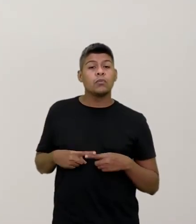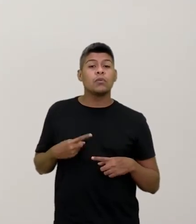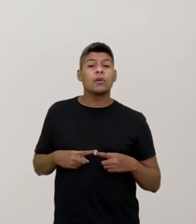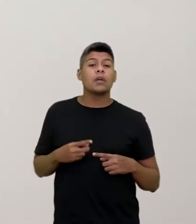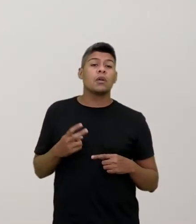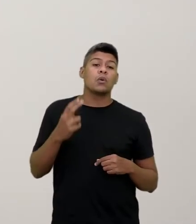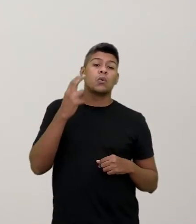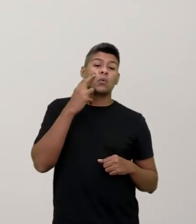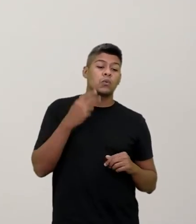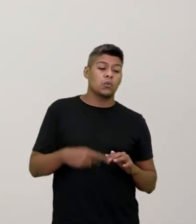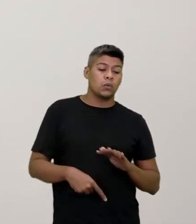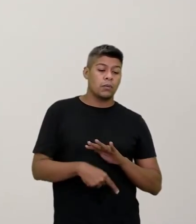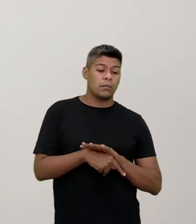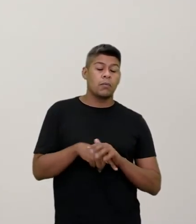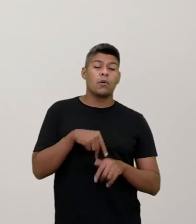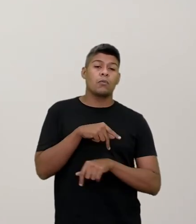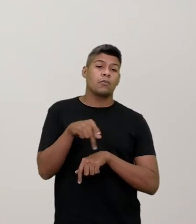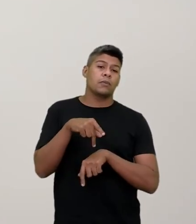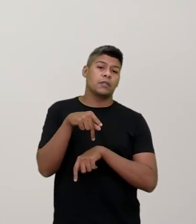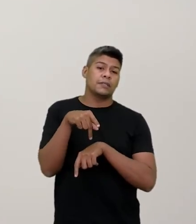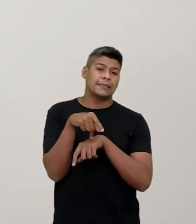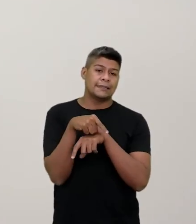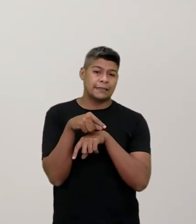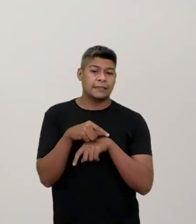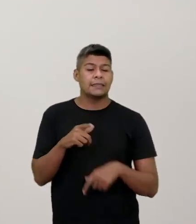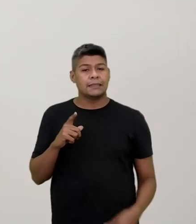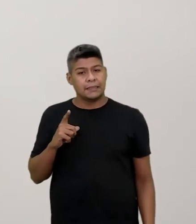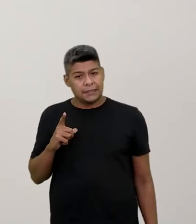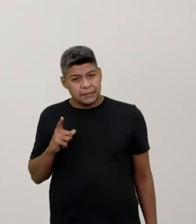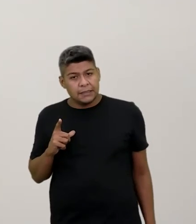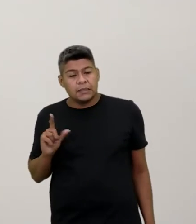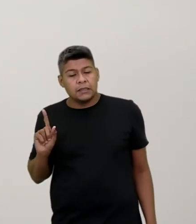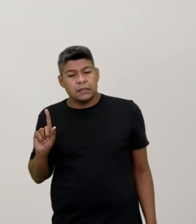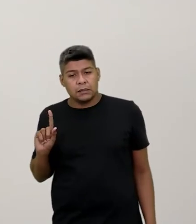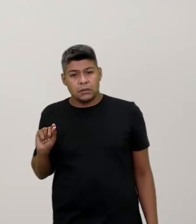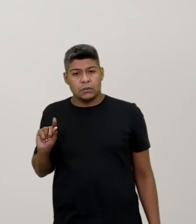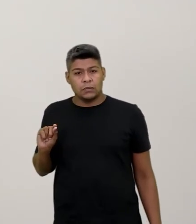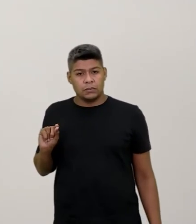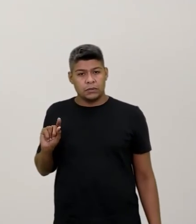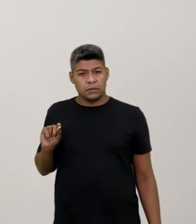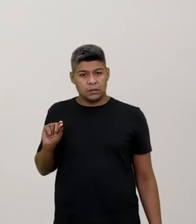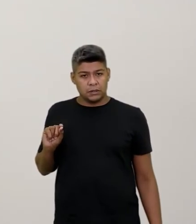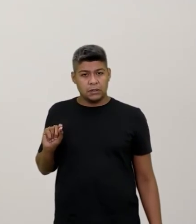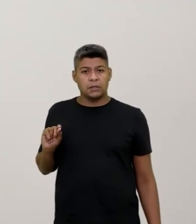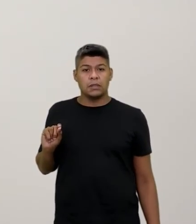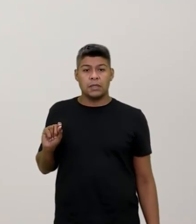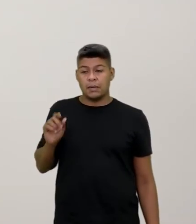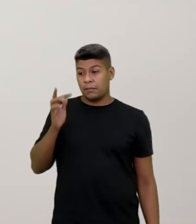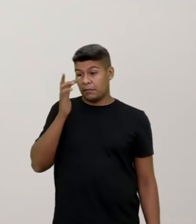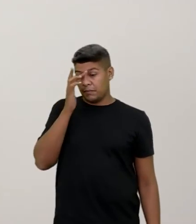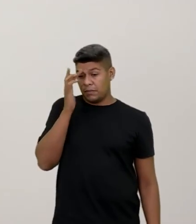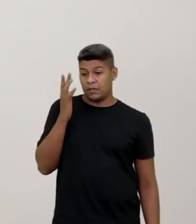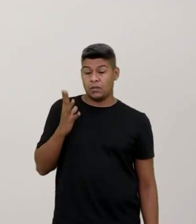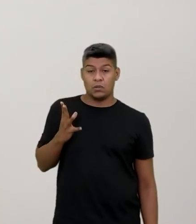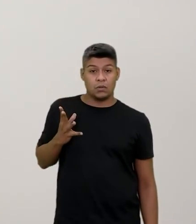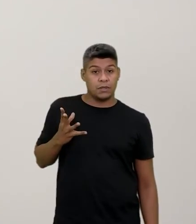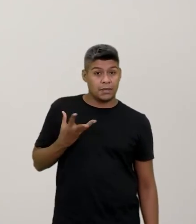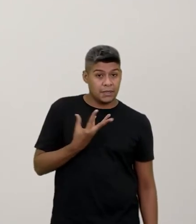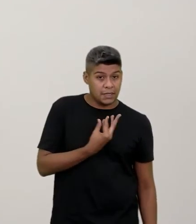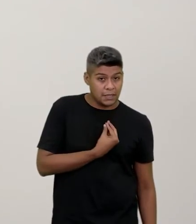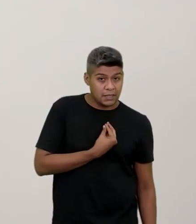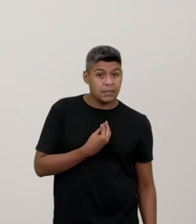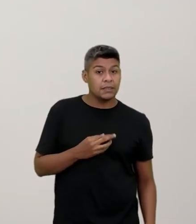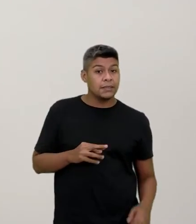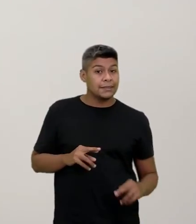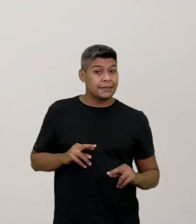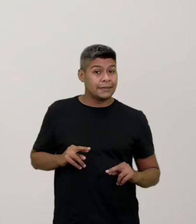cultura daquele país também, né? É um país que tem as suas peculiaridades quanto aos transgêneros, né? Então, é diferente